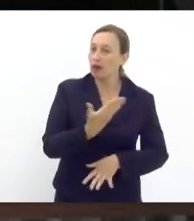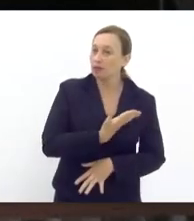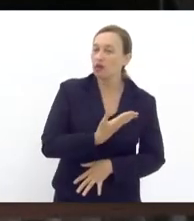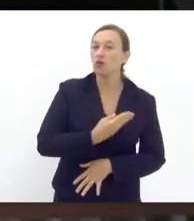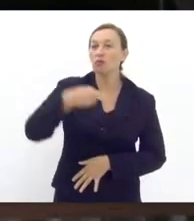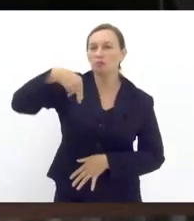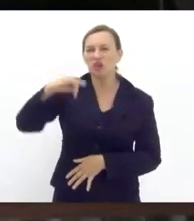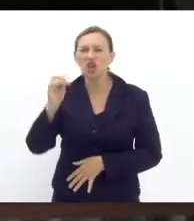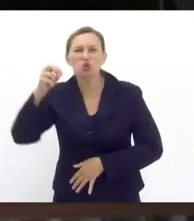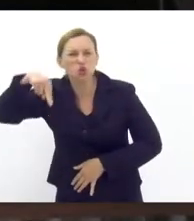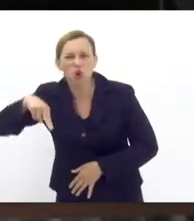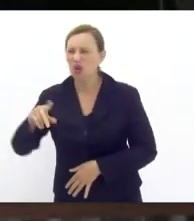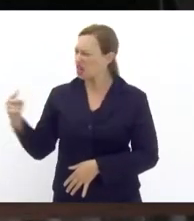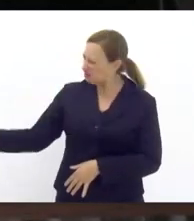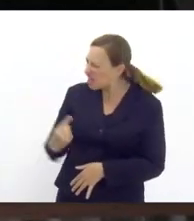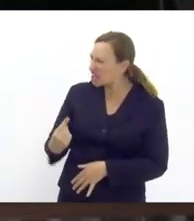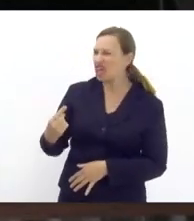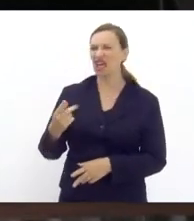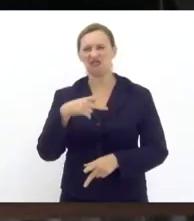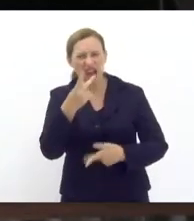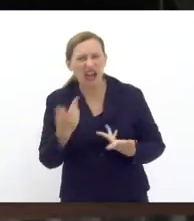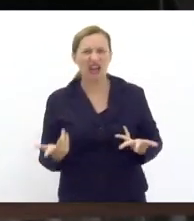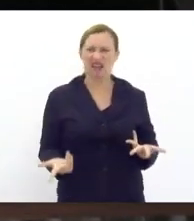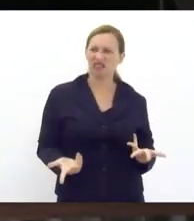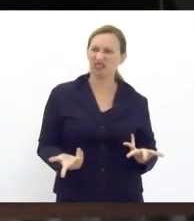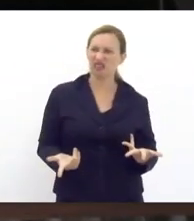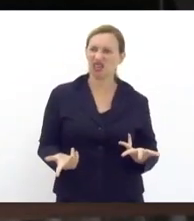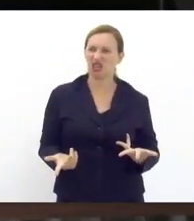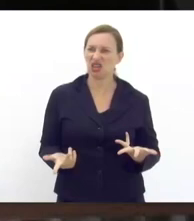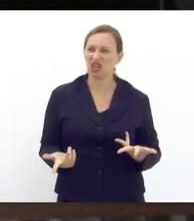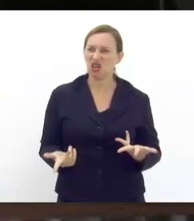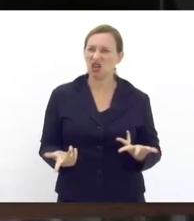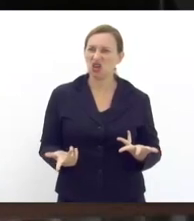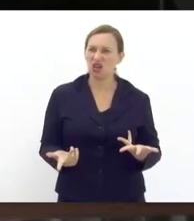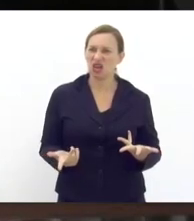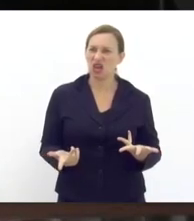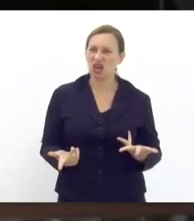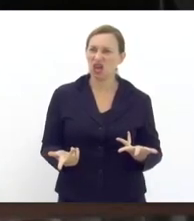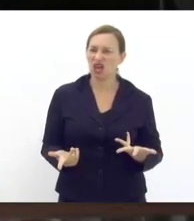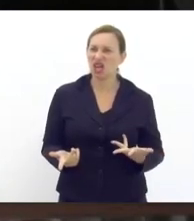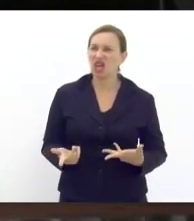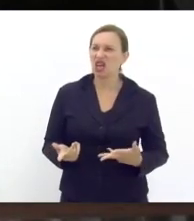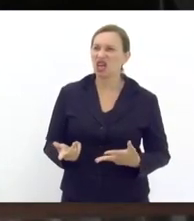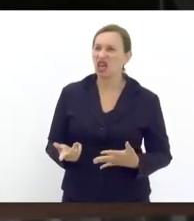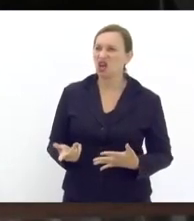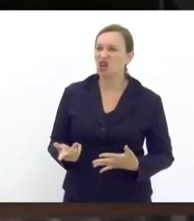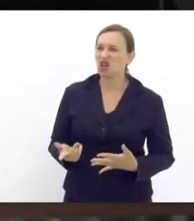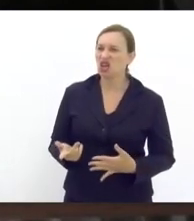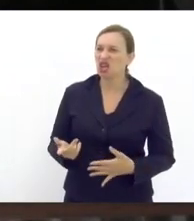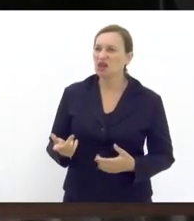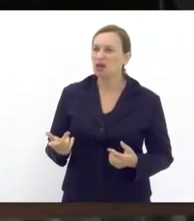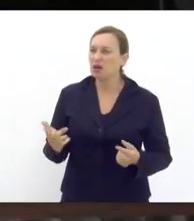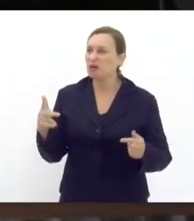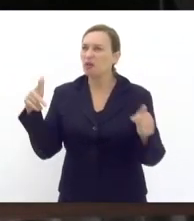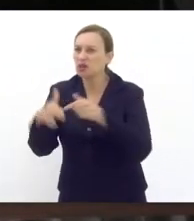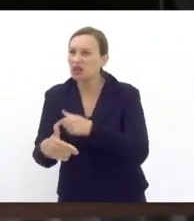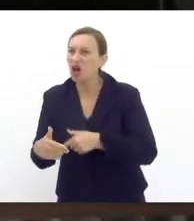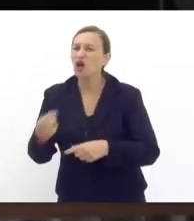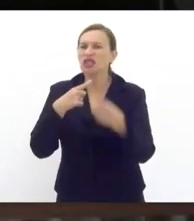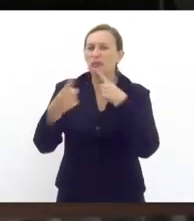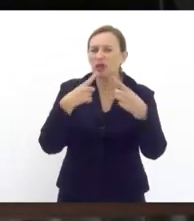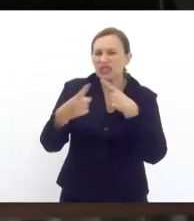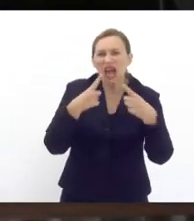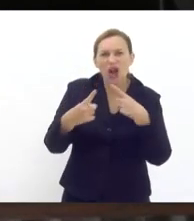para governador e ele vem aqui fazer bravatice. Ou seja, é para mascarar o debate central hoje no Rio de Janeiro. É